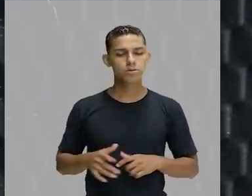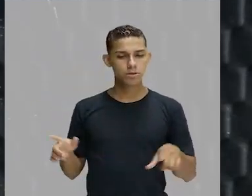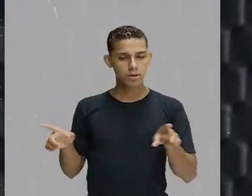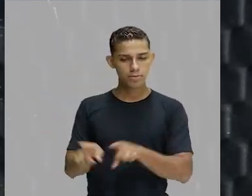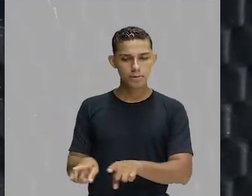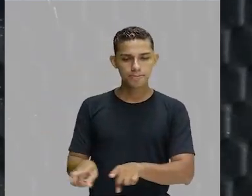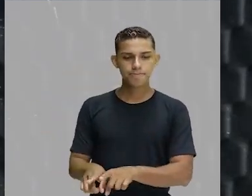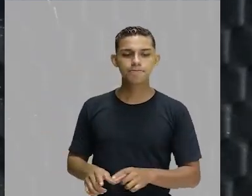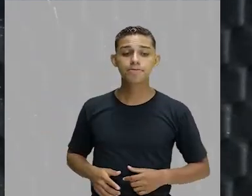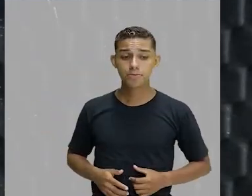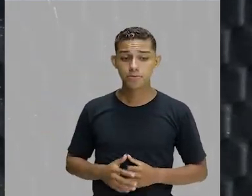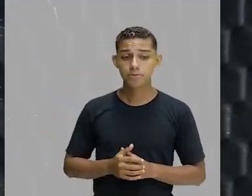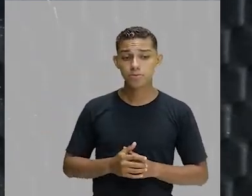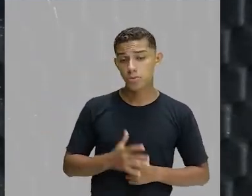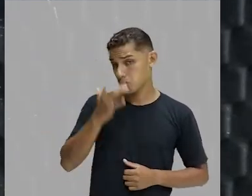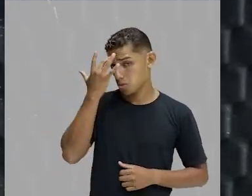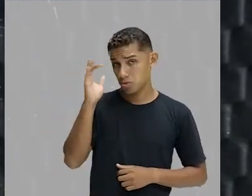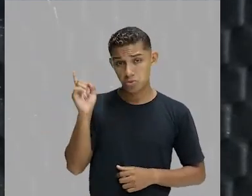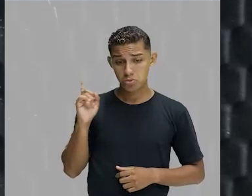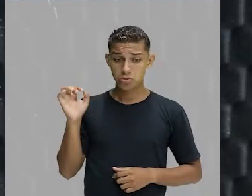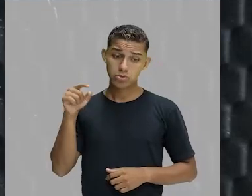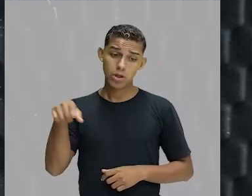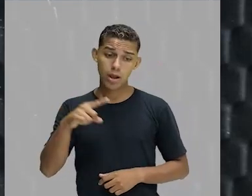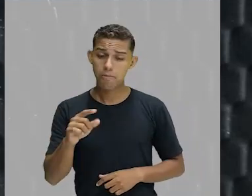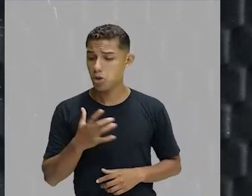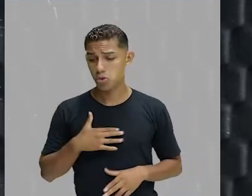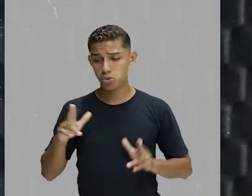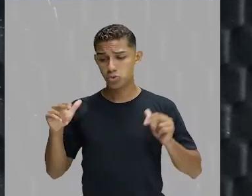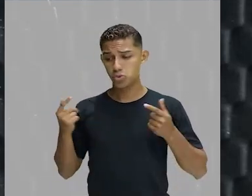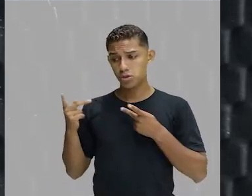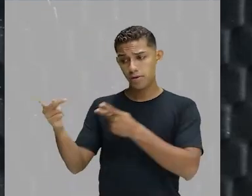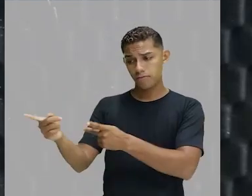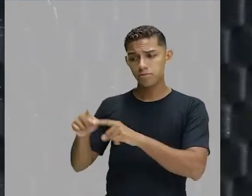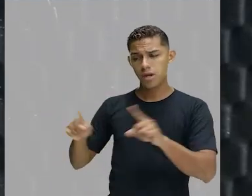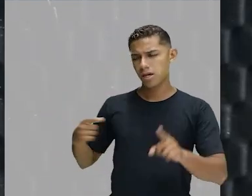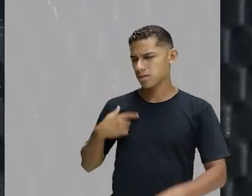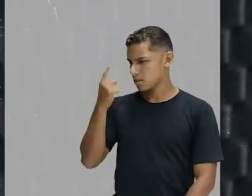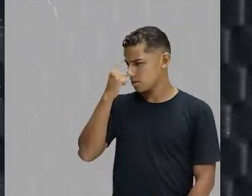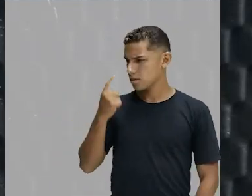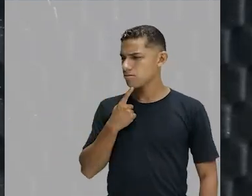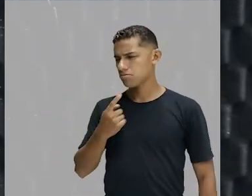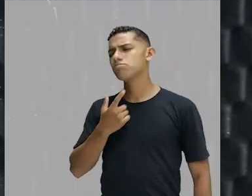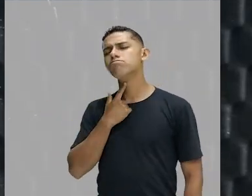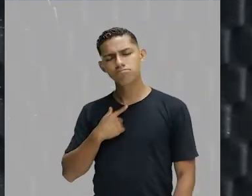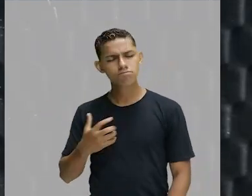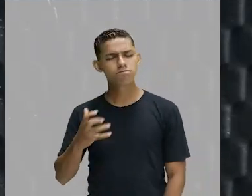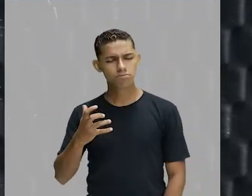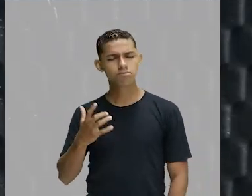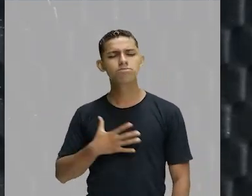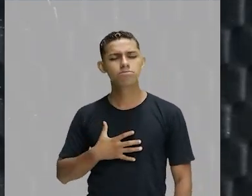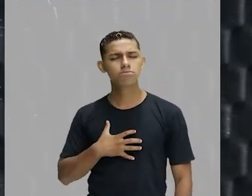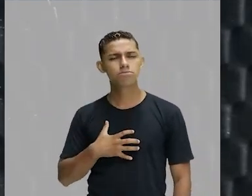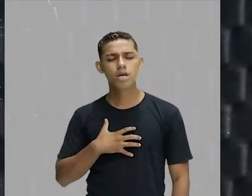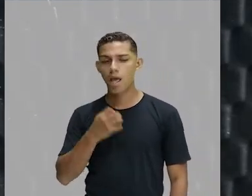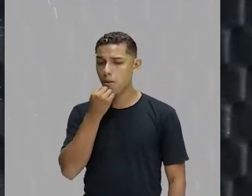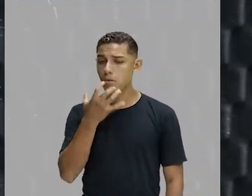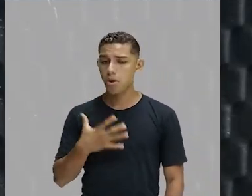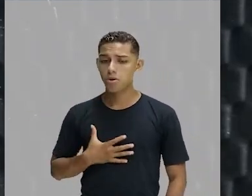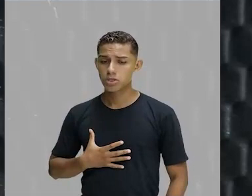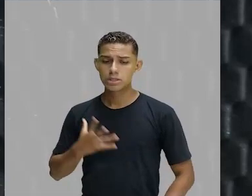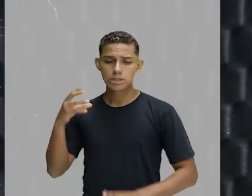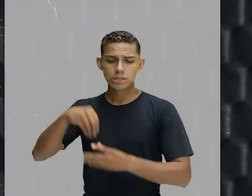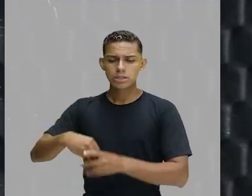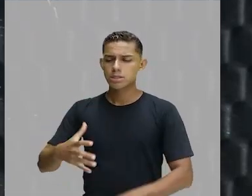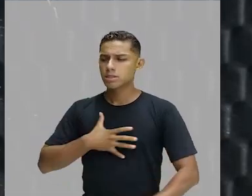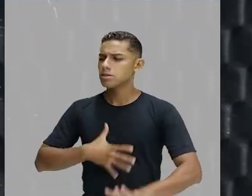também. Eu não sei vocês, eu nunca fui, mas eu olhando essas imagens, dá uma sensação de você estar lá e se